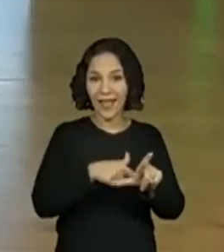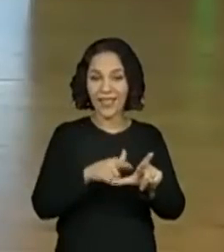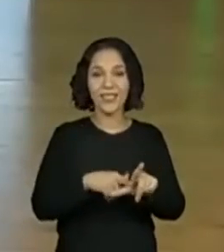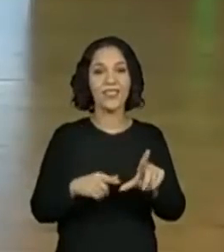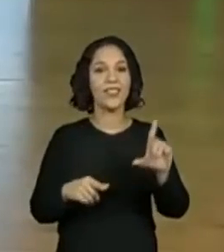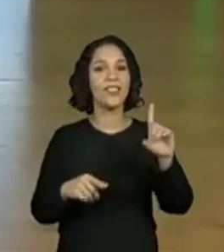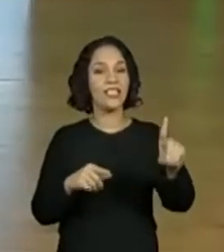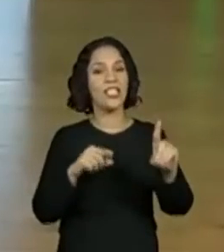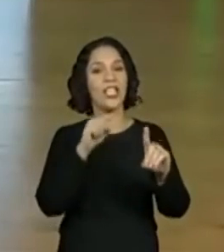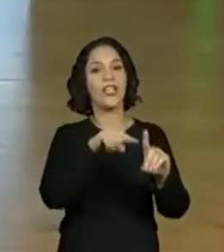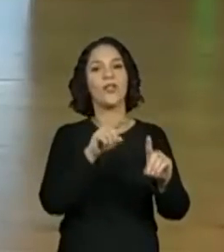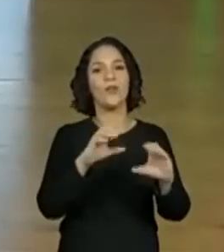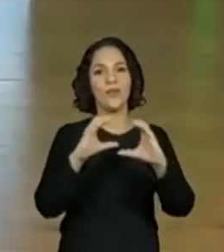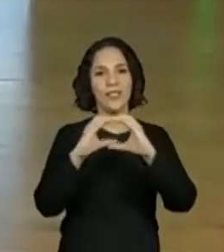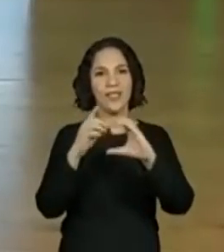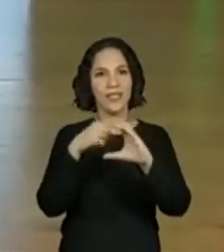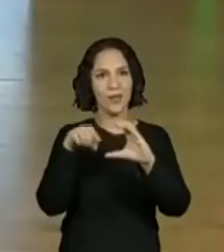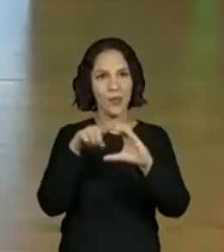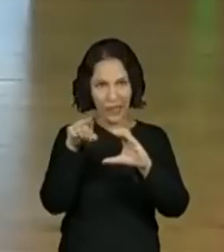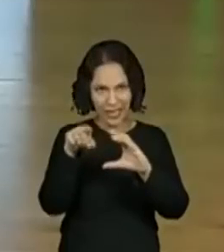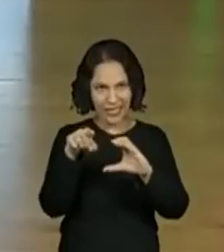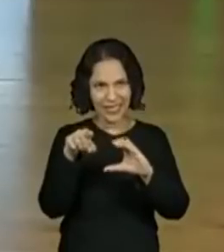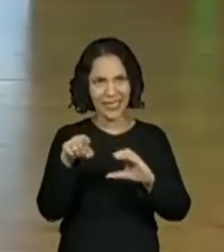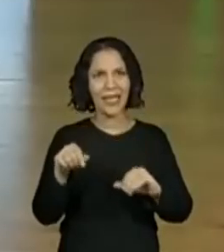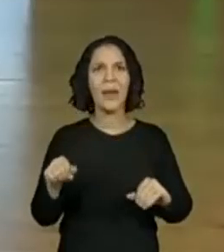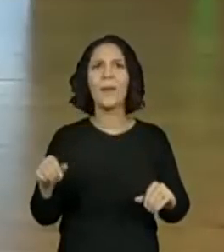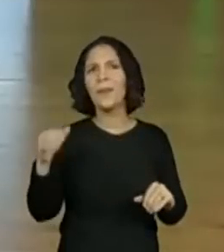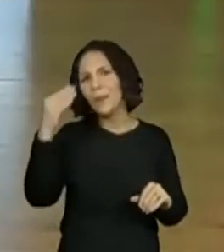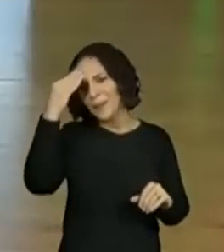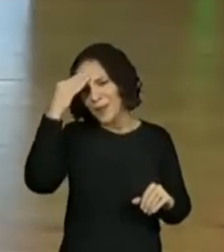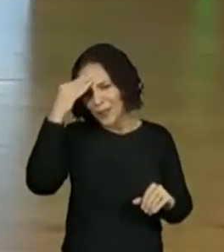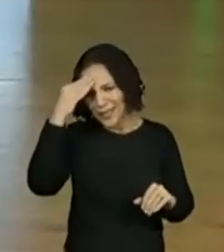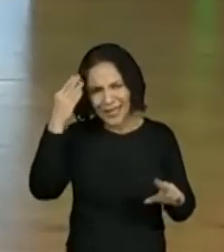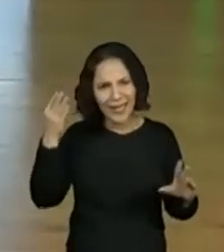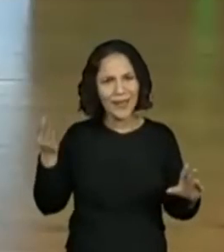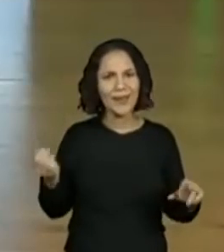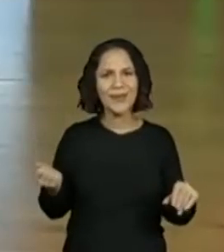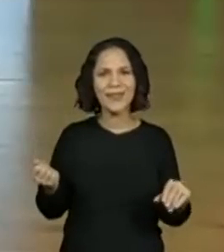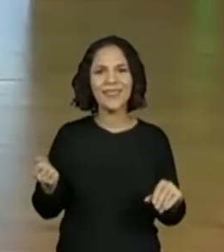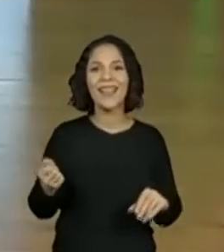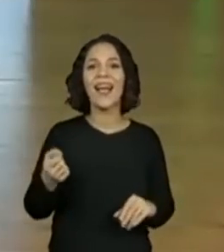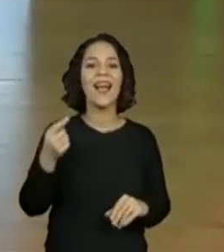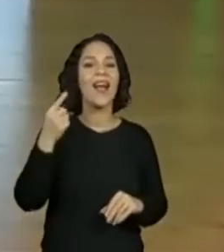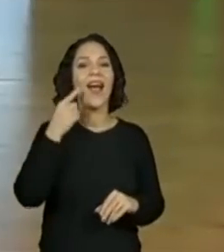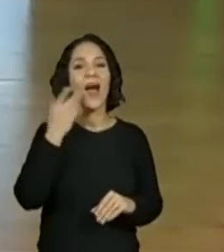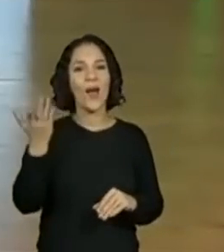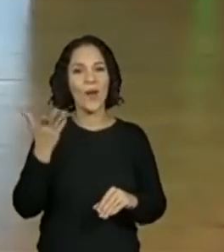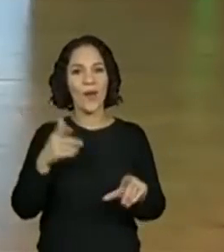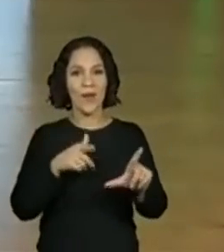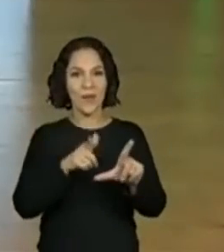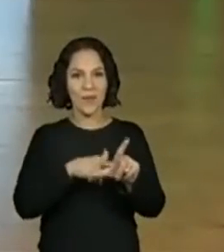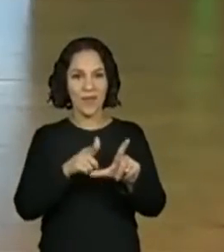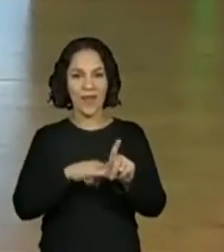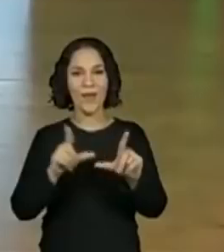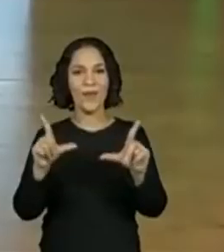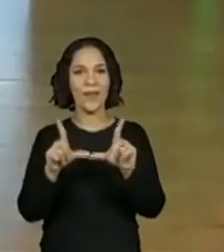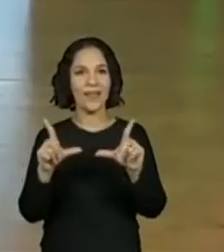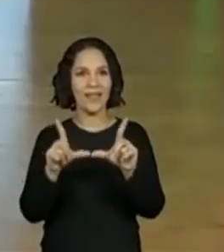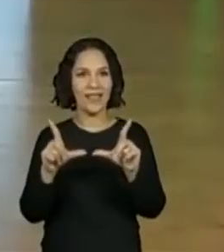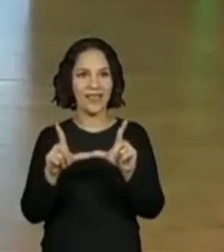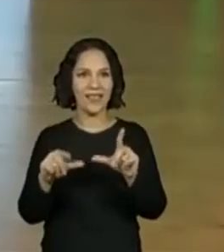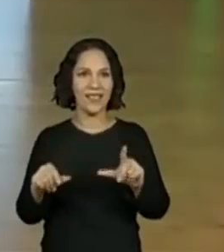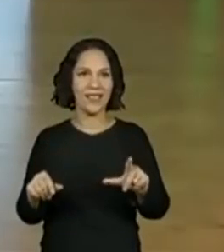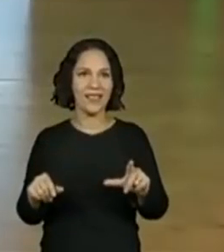no círculo. Neste? É. Meu Deus, Meu Deus do céu. Pé direito no quadrado agora, pra tentar... Pé direito